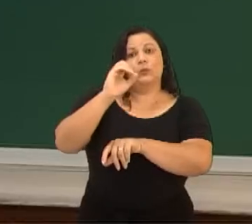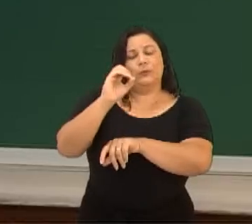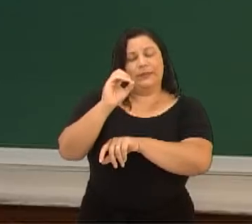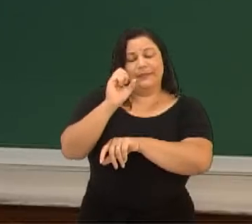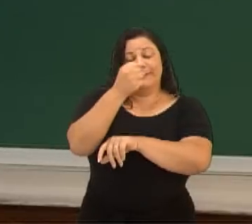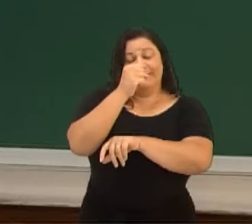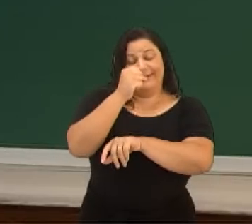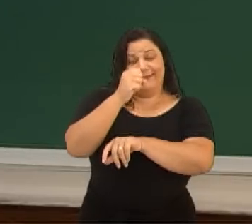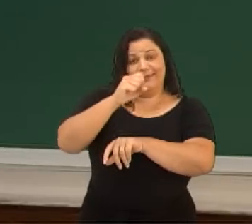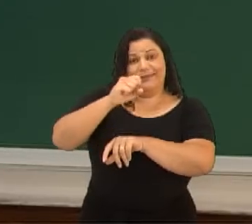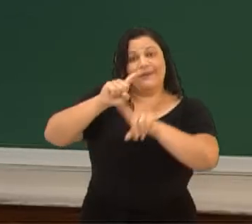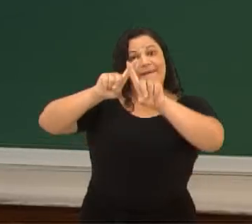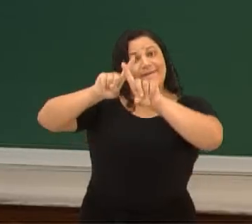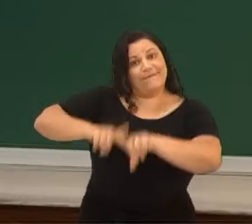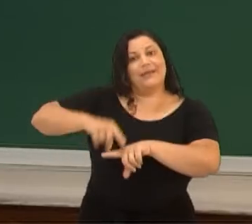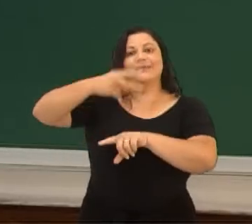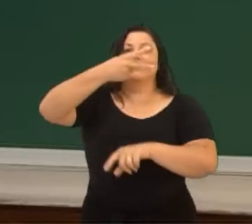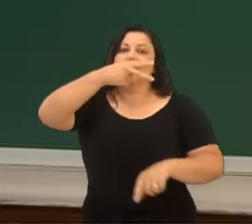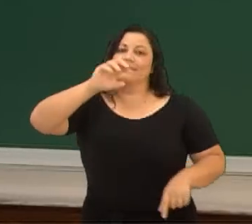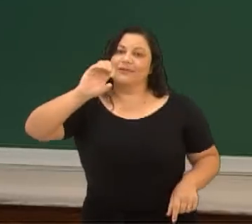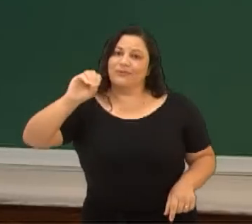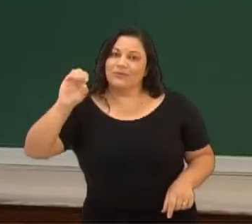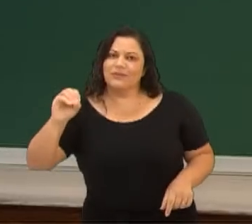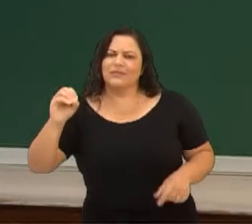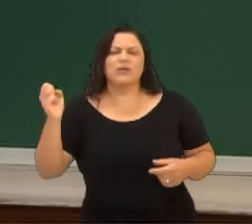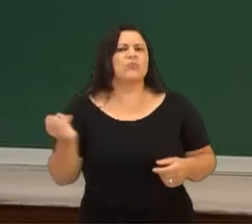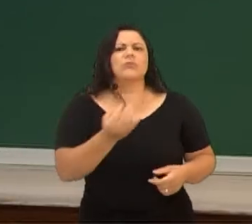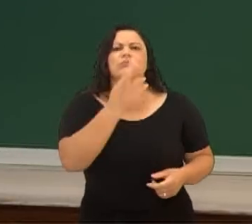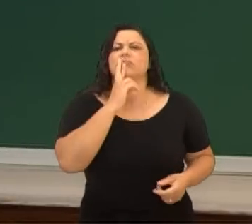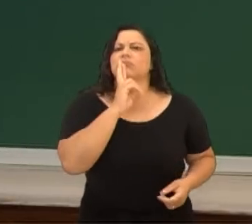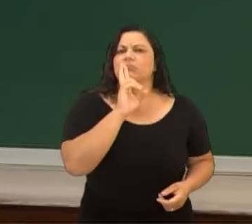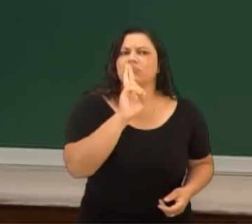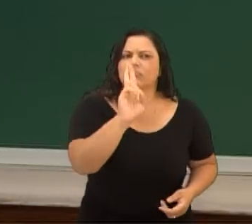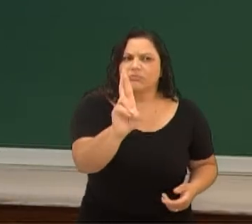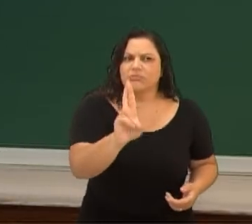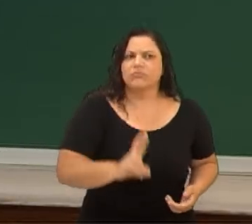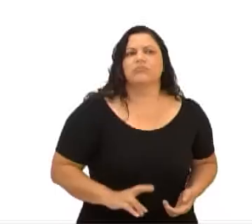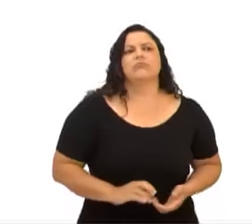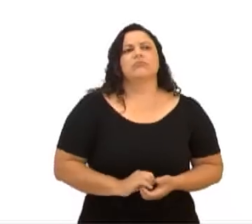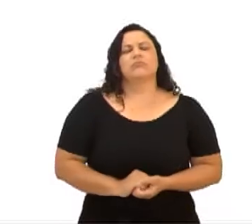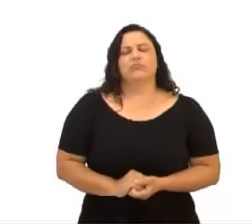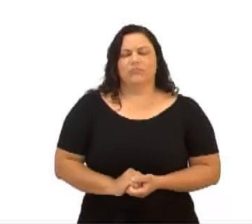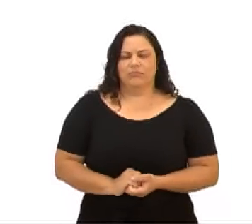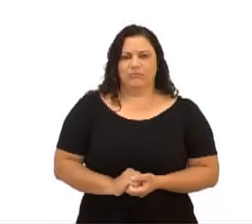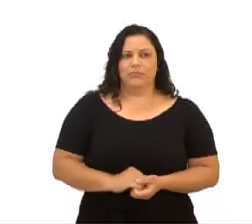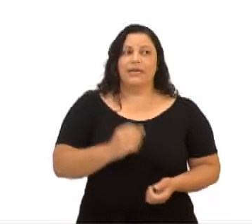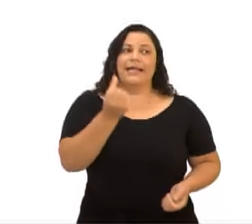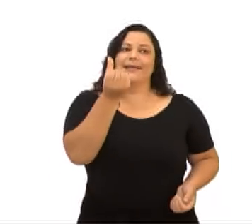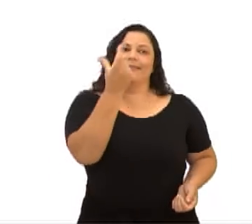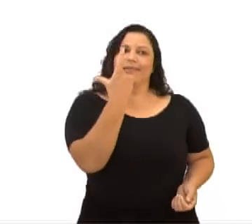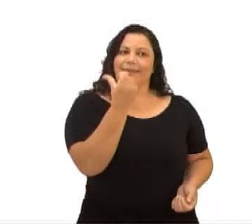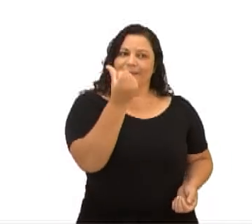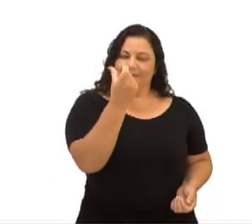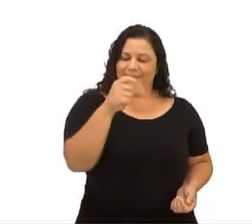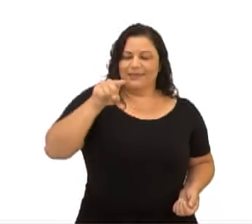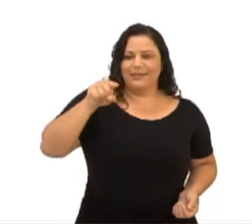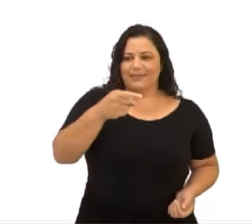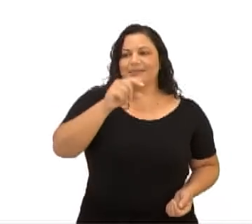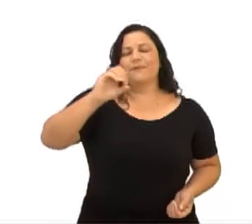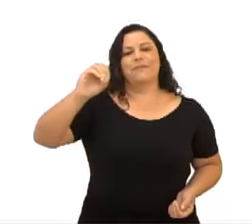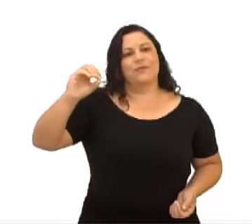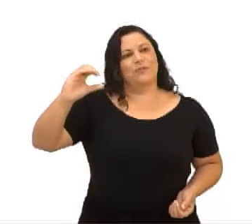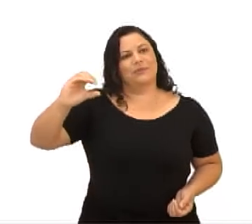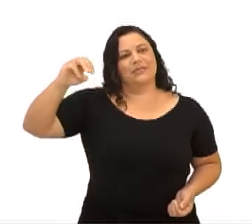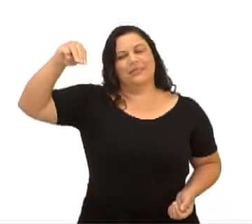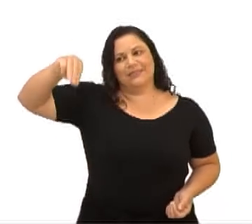vezes 200, certinho? E quanto que dá 80 vezes 200, prof? 16.000 centímetros